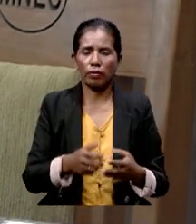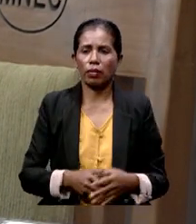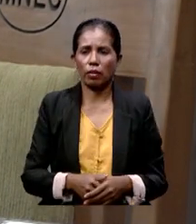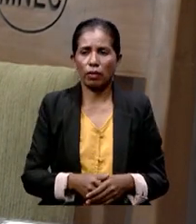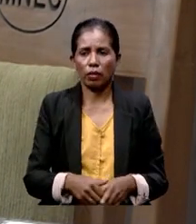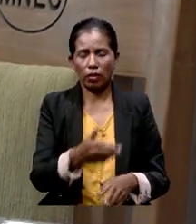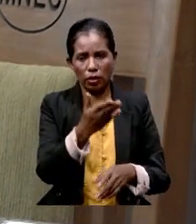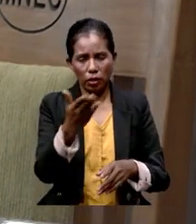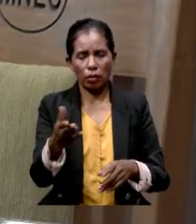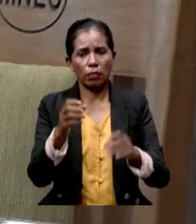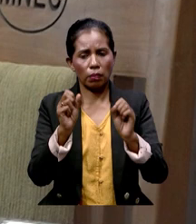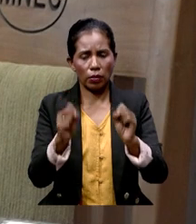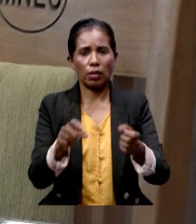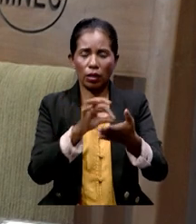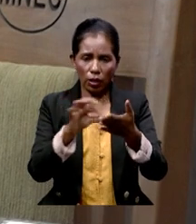e